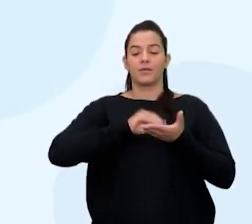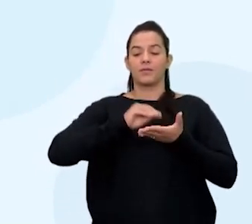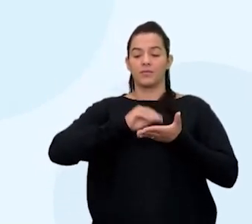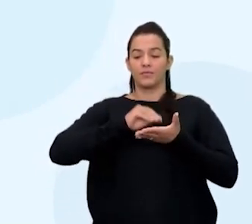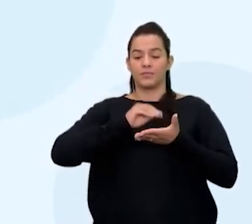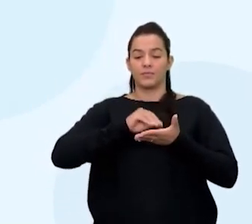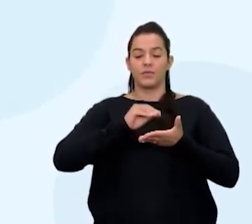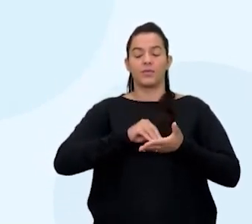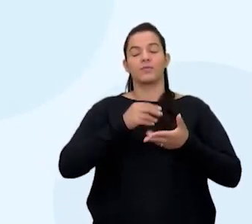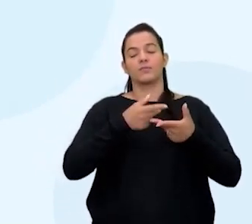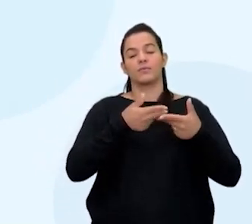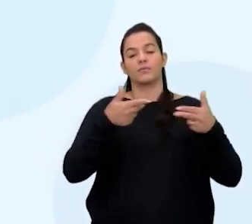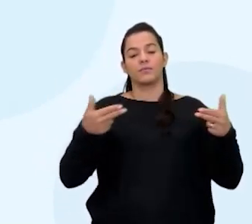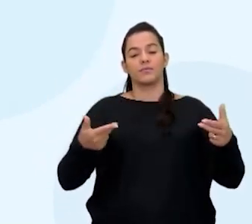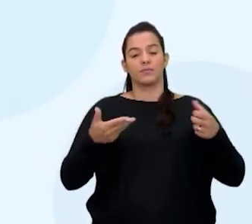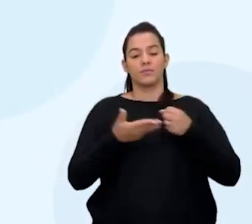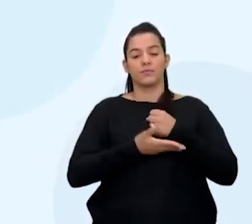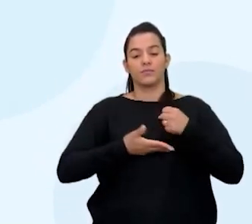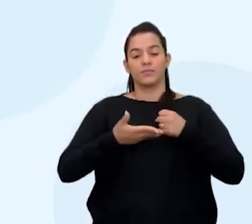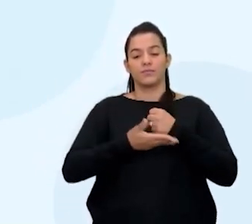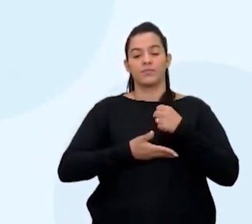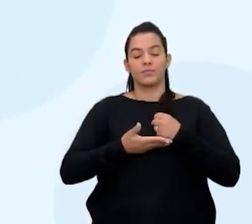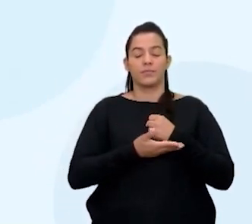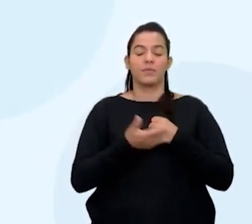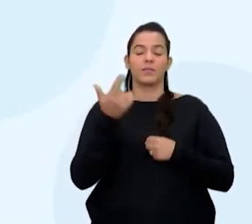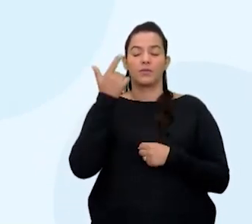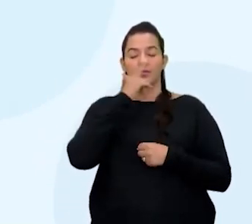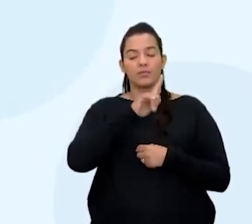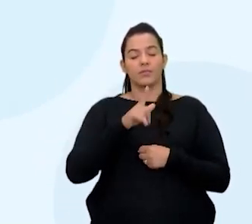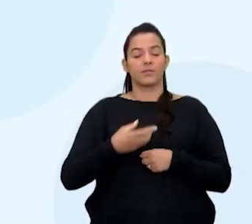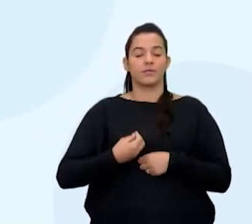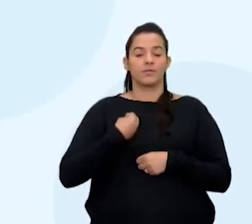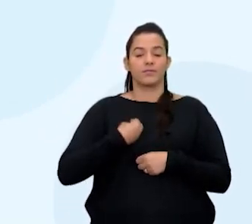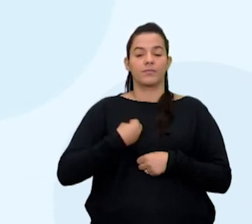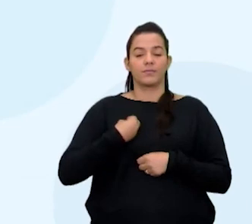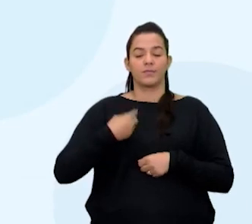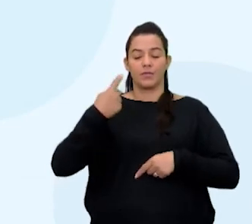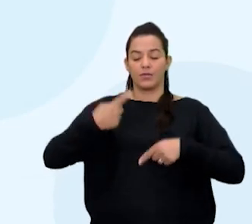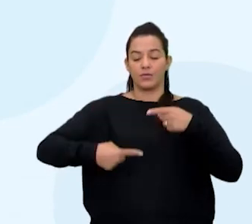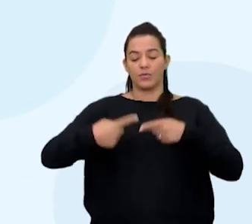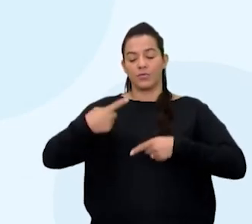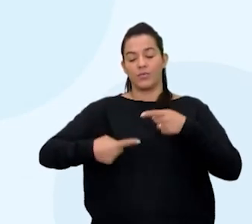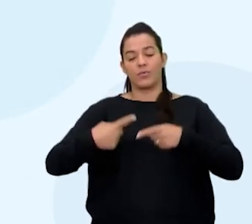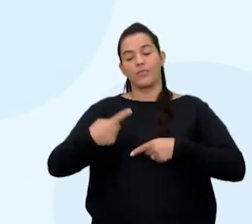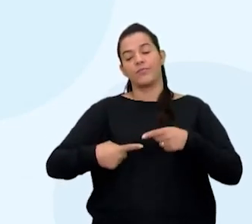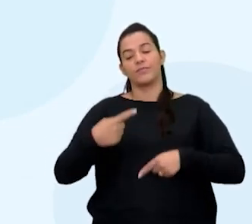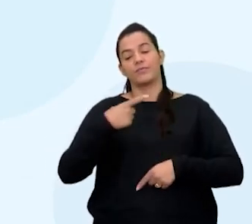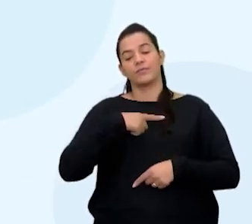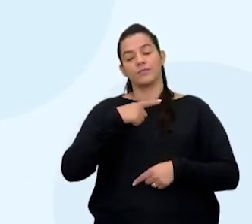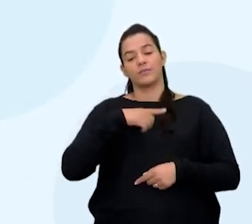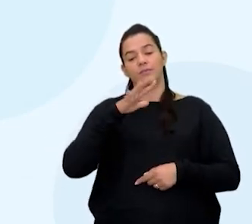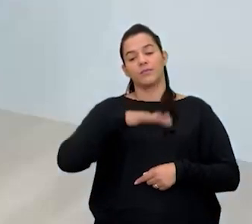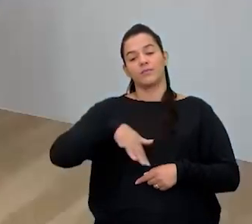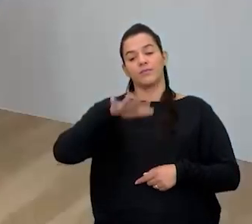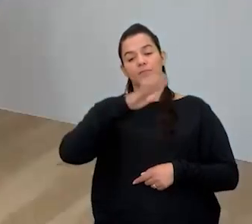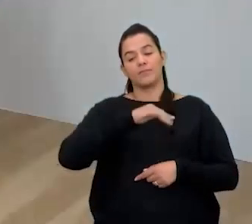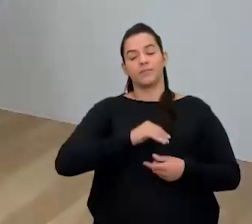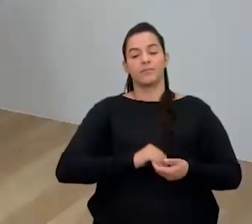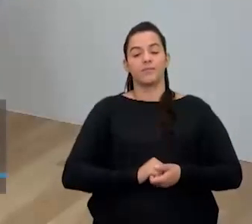condições básicas de sobrevivência devido a conflitos locais. E aqui, Mafê, a gente tem que fazer um